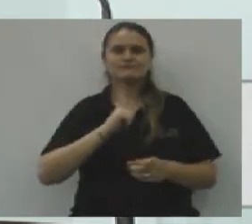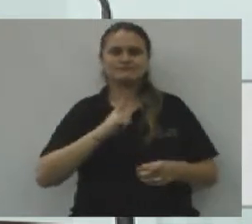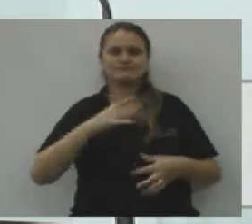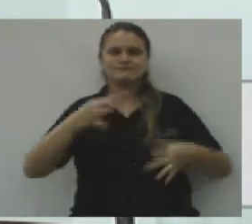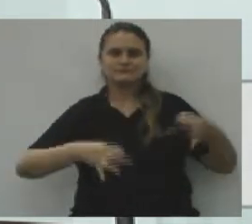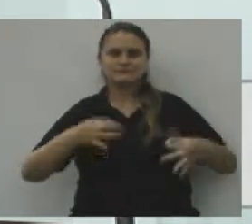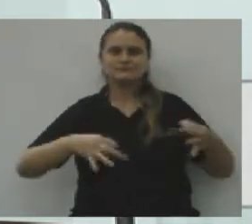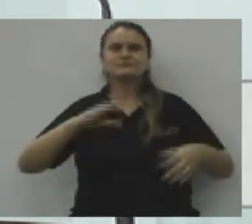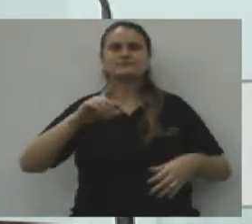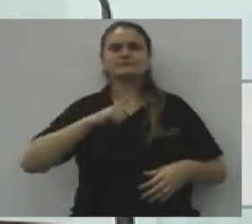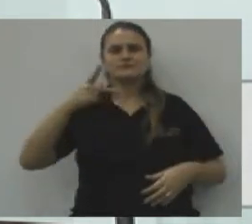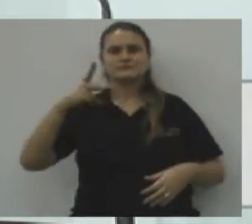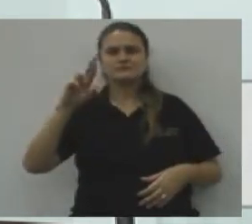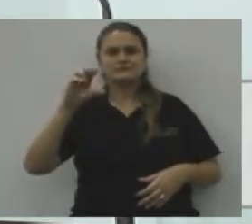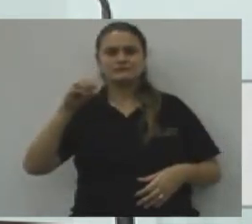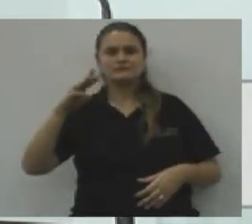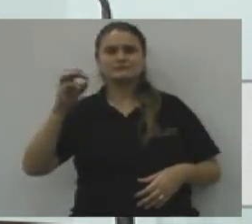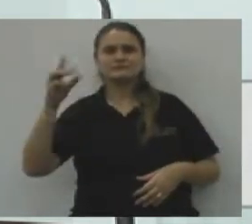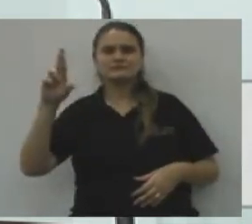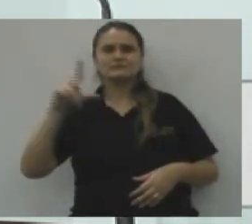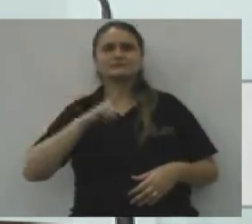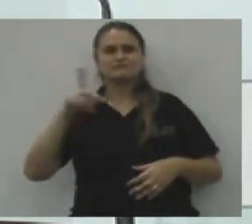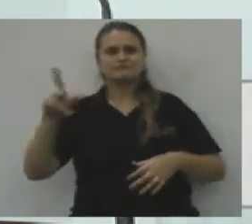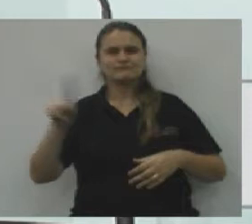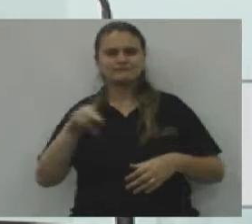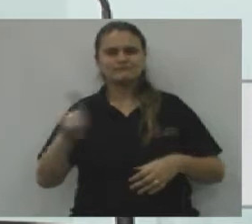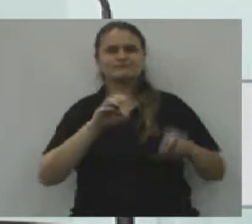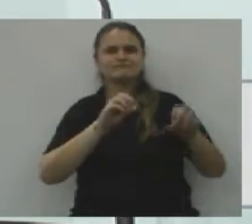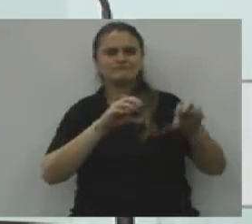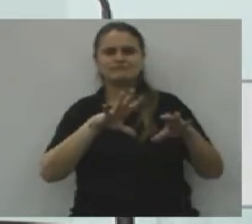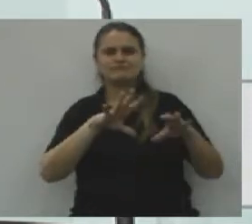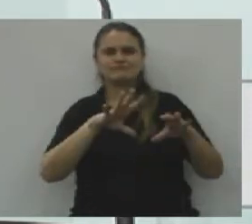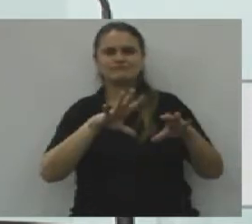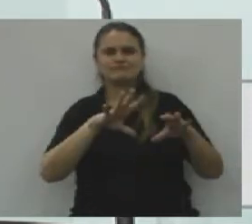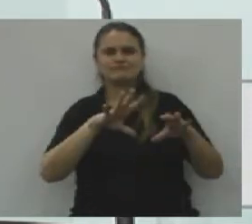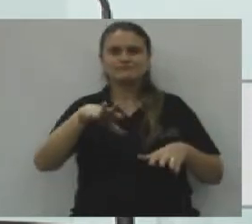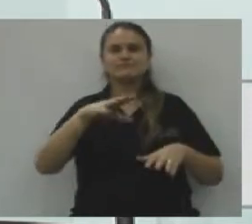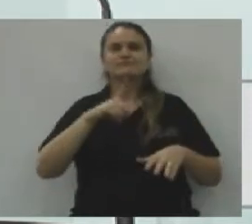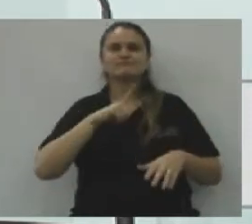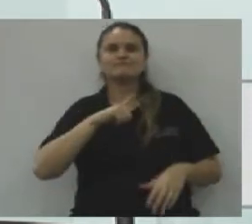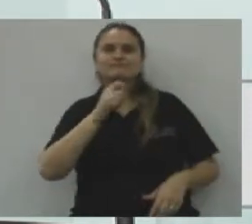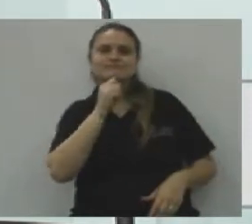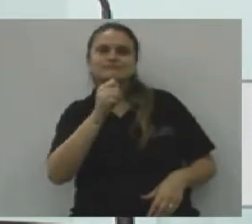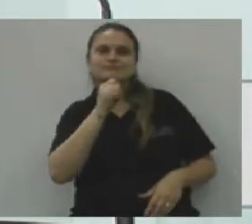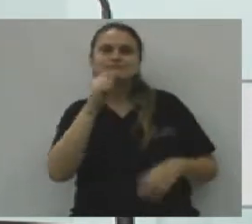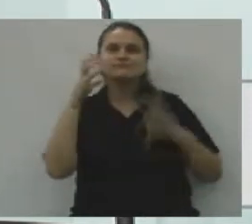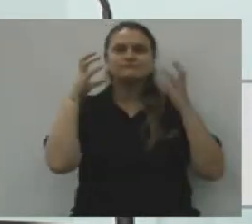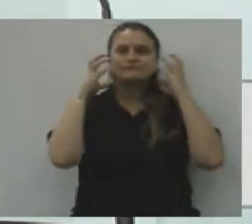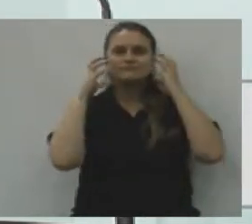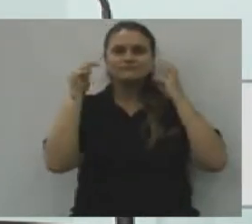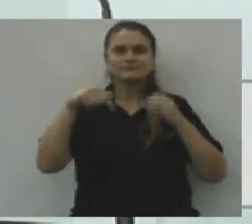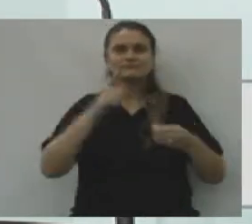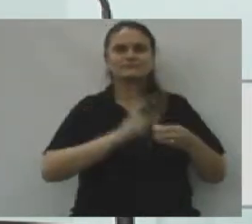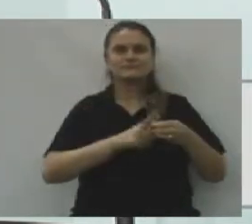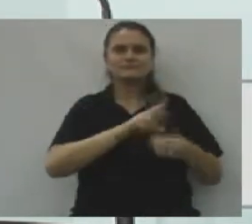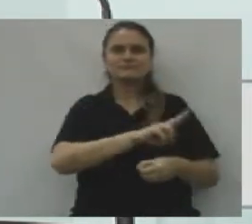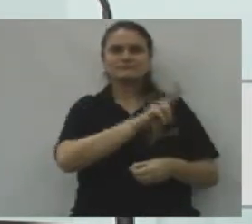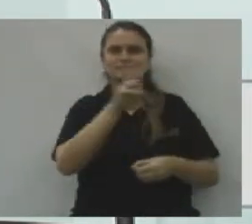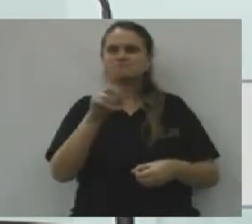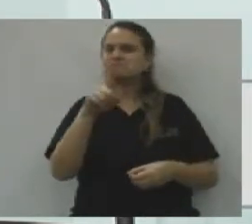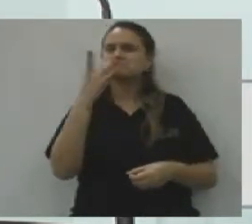promotor, um juiz, diretores, professores, educadores em geral. A imprensa da nossa região de União da